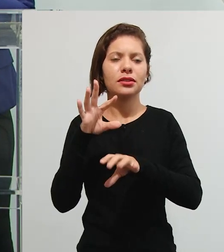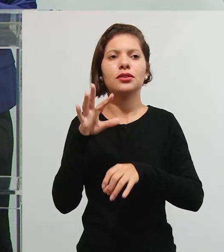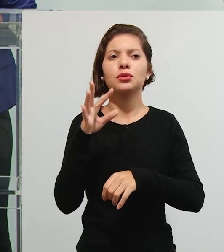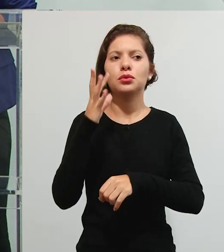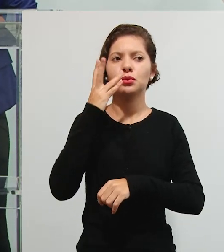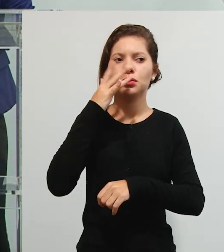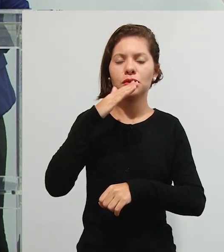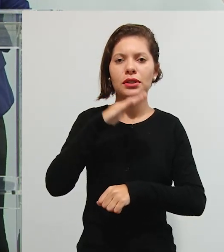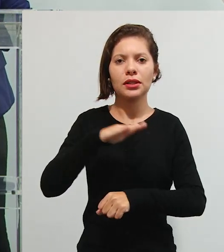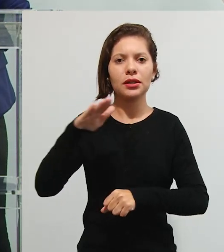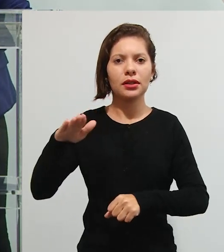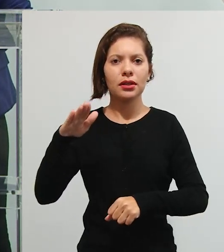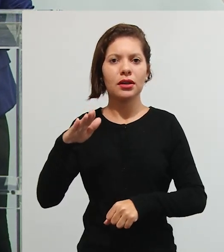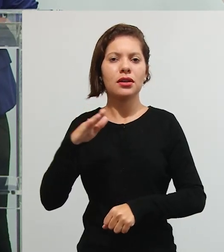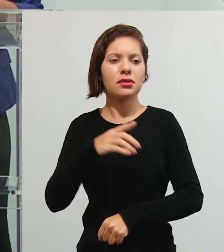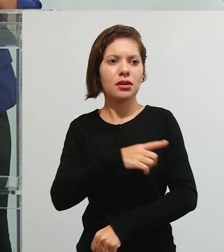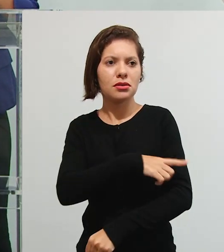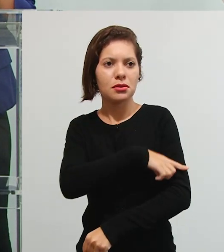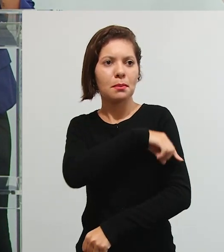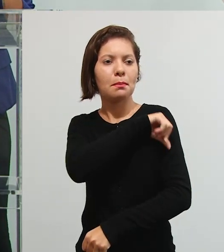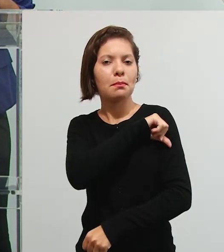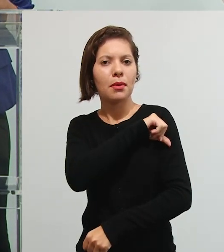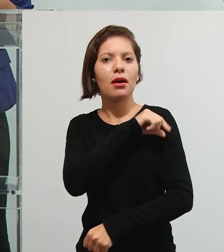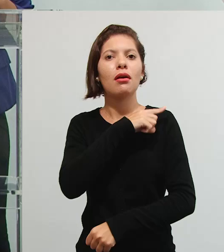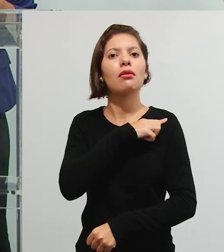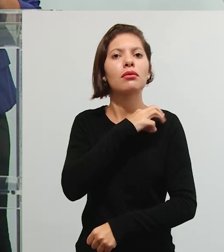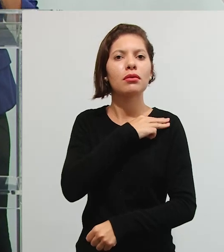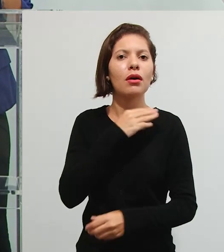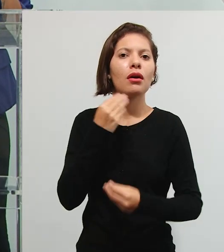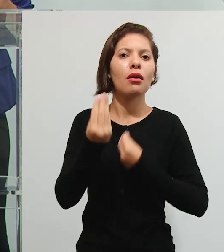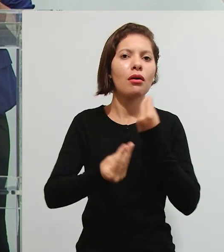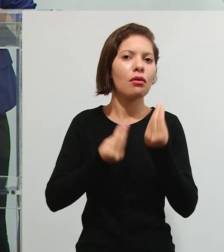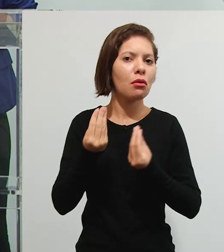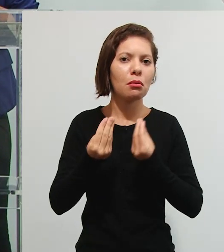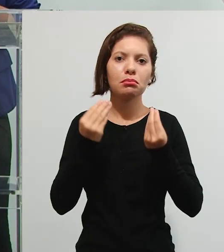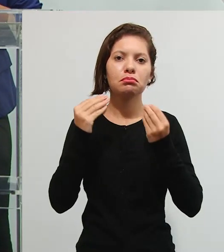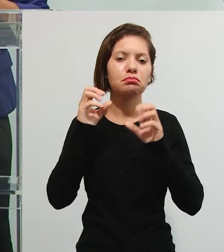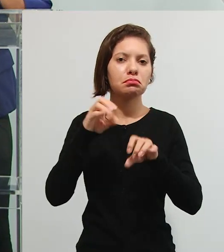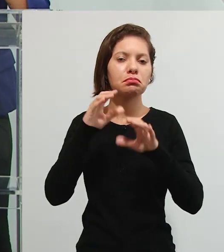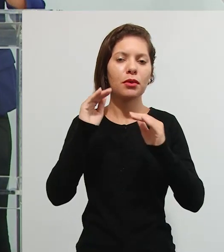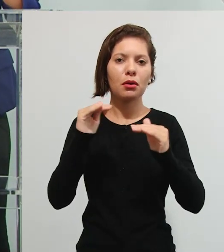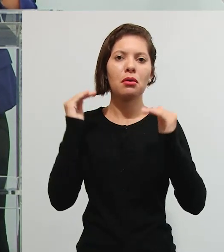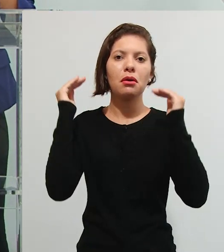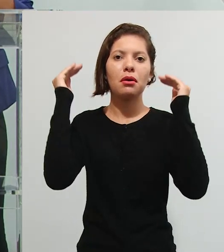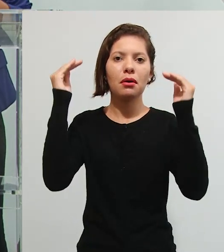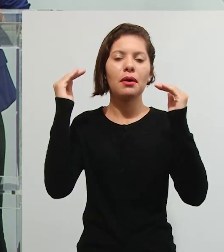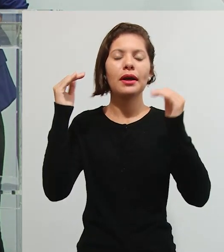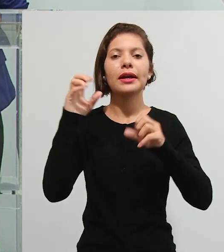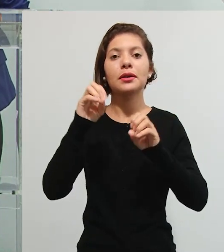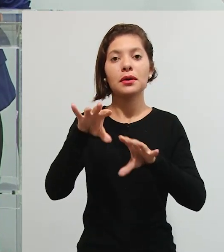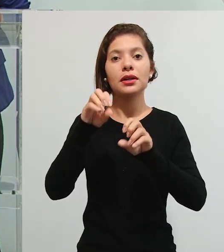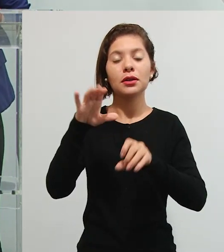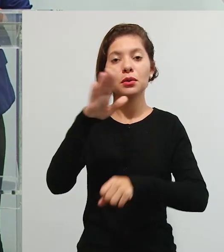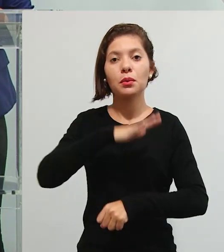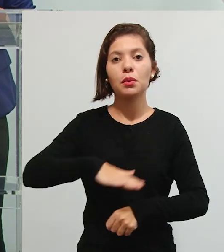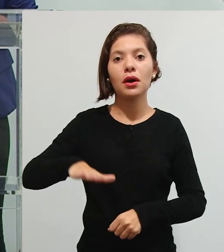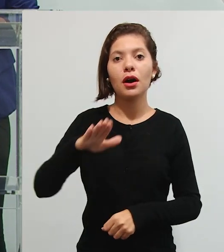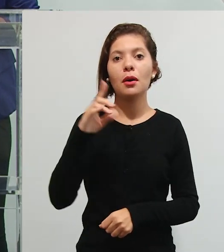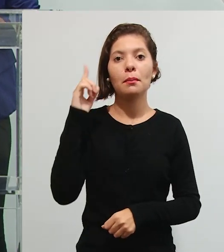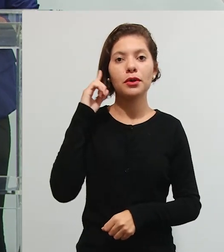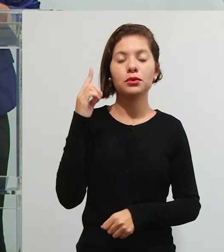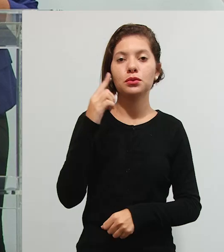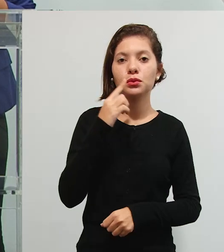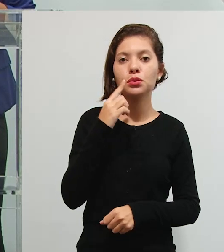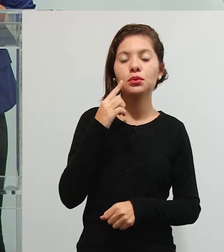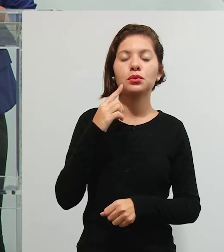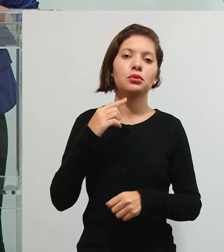e o ensino superior, né? E as modalidades da educação, educação no campo, educação profissional, educação para